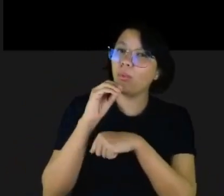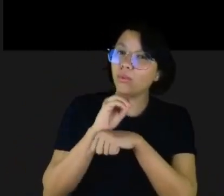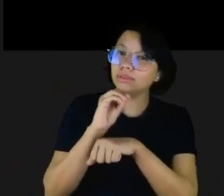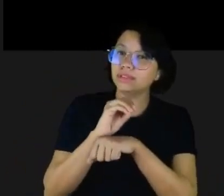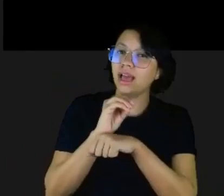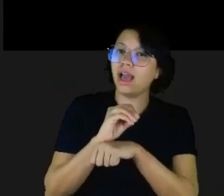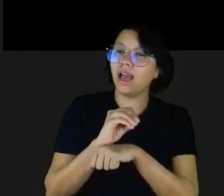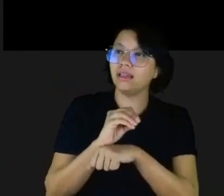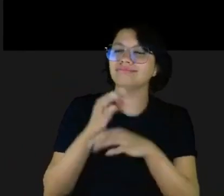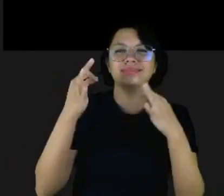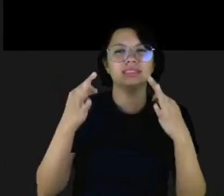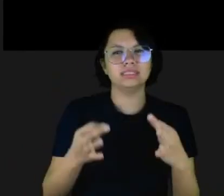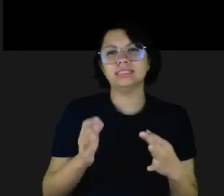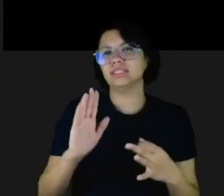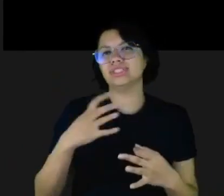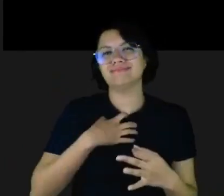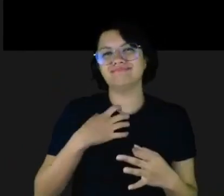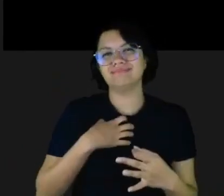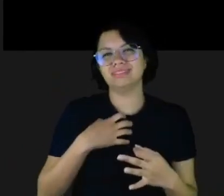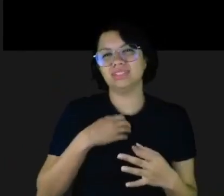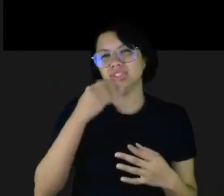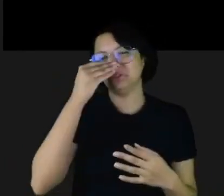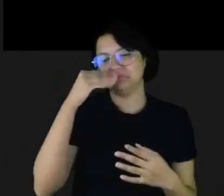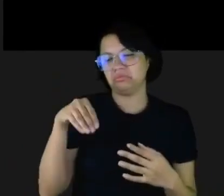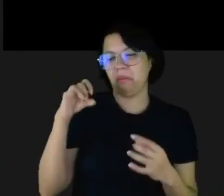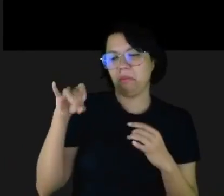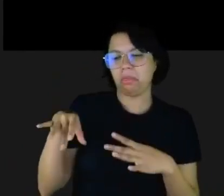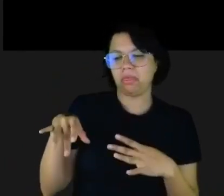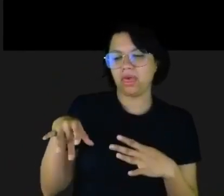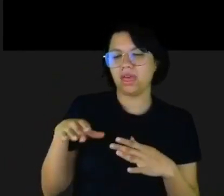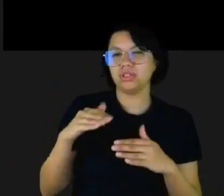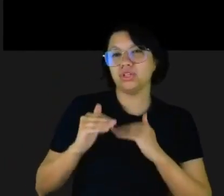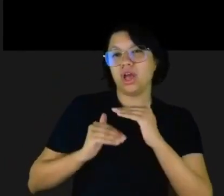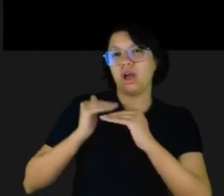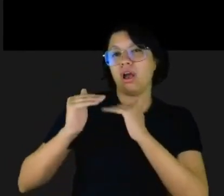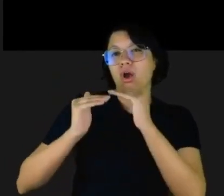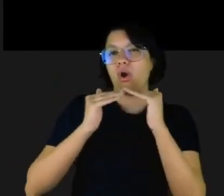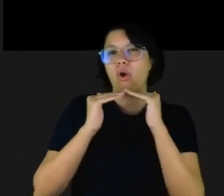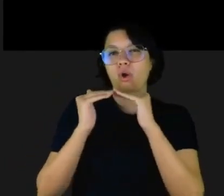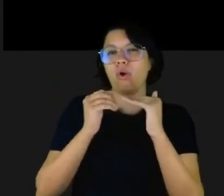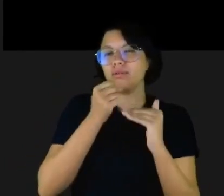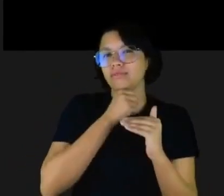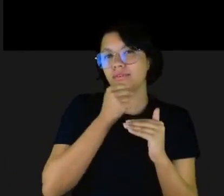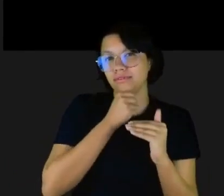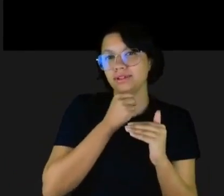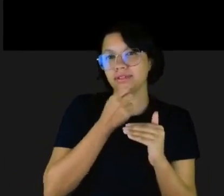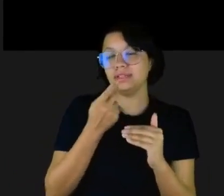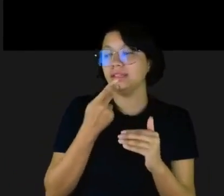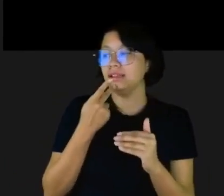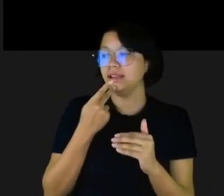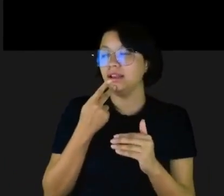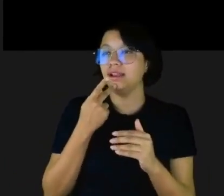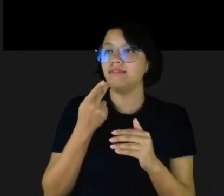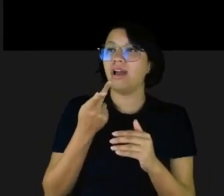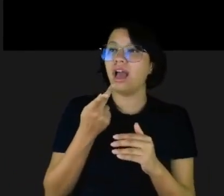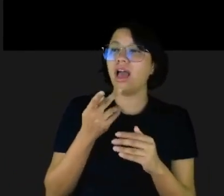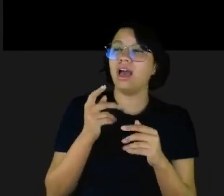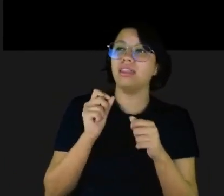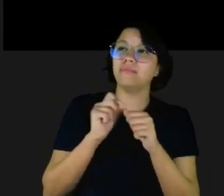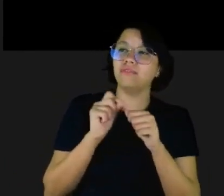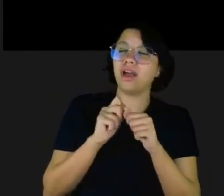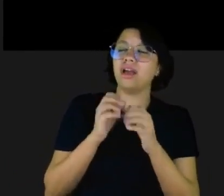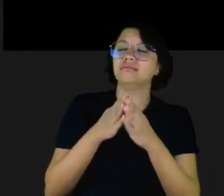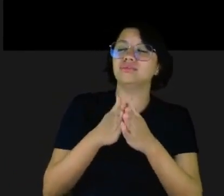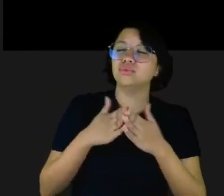já se sentia desamparado à medida que ele estava envelhecendo, e ele faz essa súplica, né? Não me